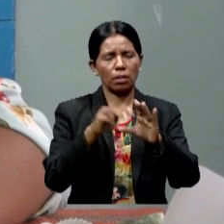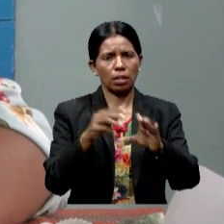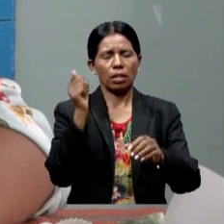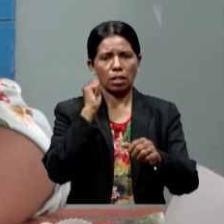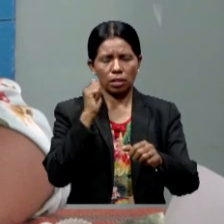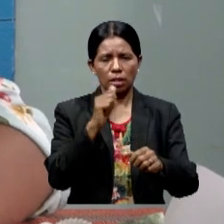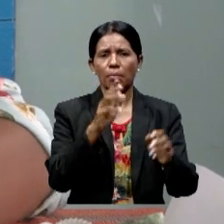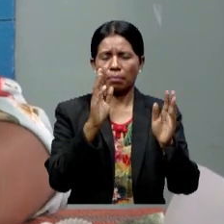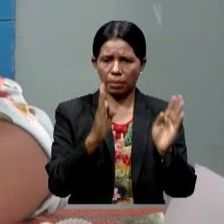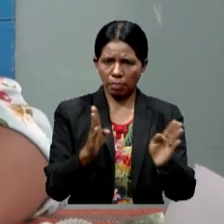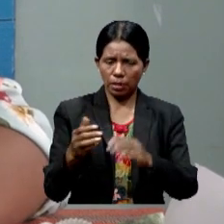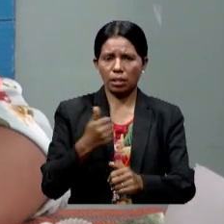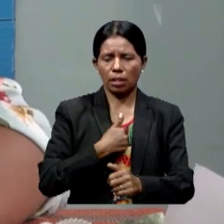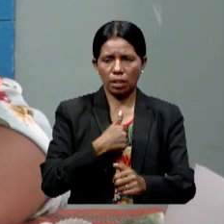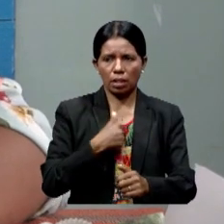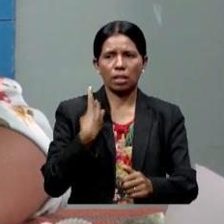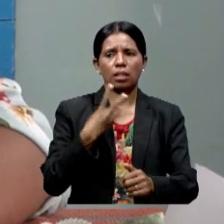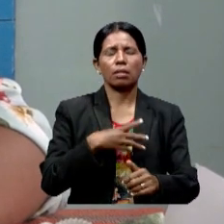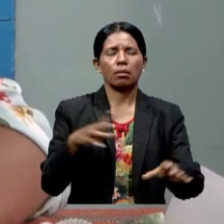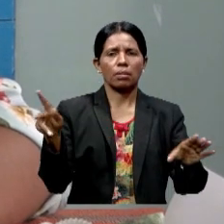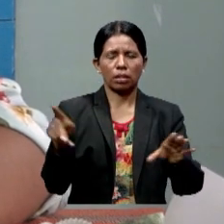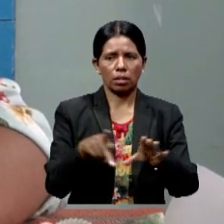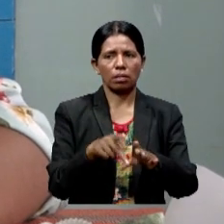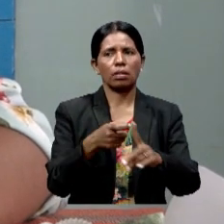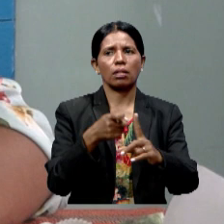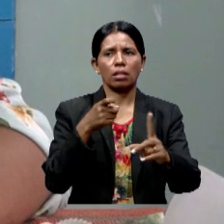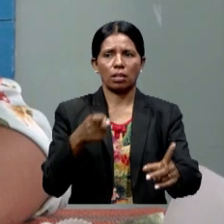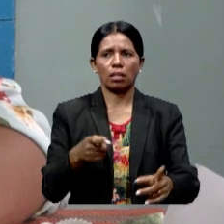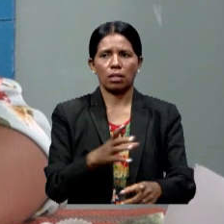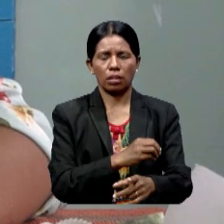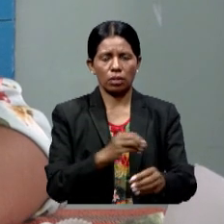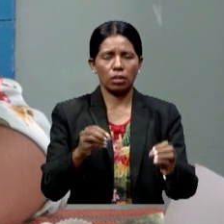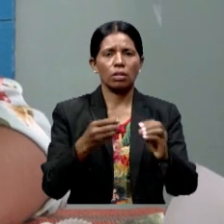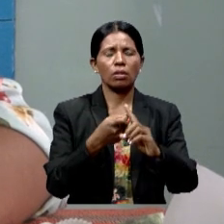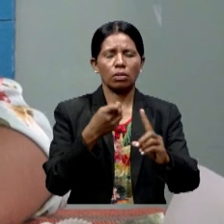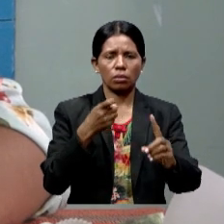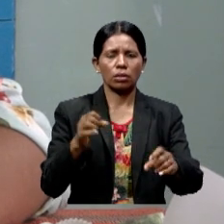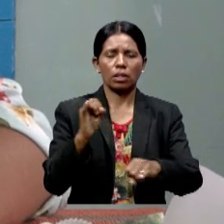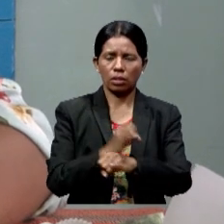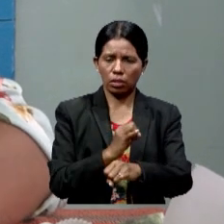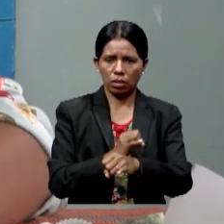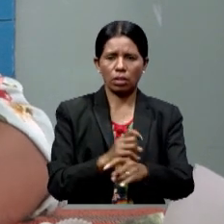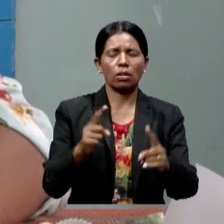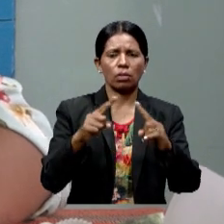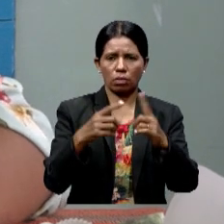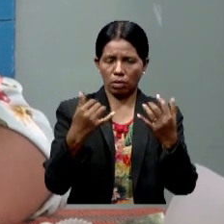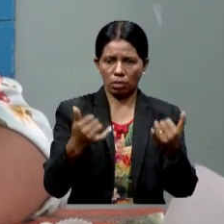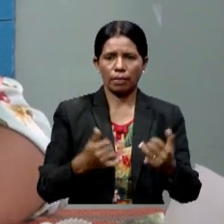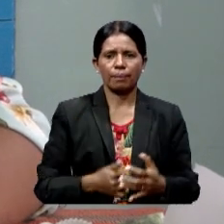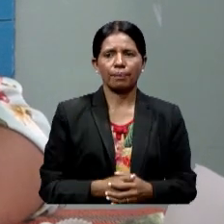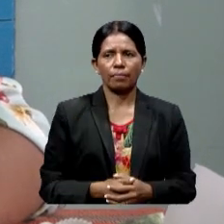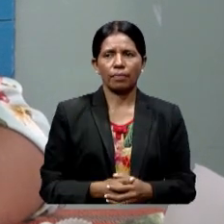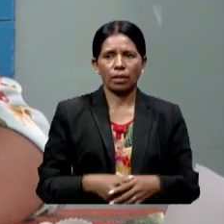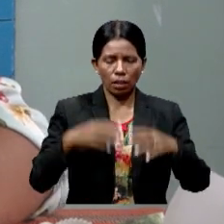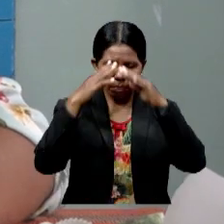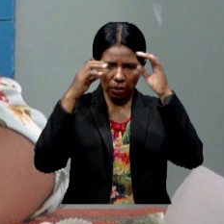atu prepara ita ne a atu ita bel hola parte. E usi parte kama comércio e indústria rasi ka ona ito ora sira ne